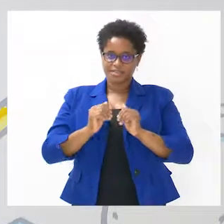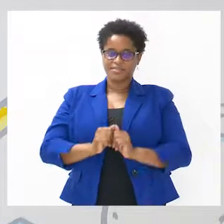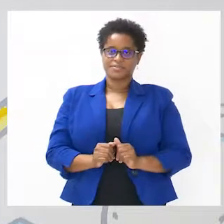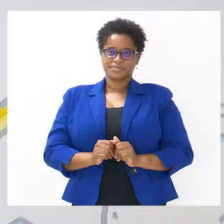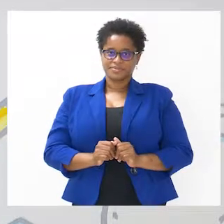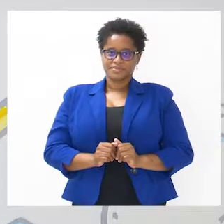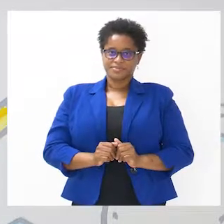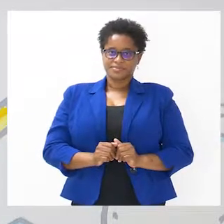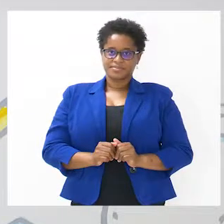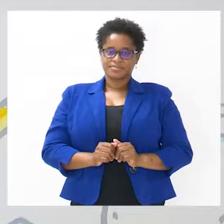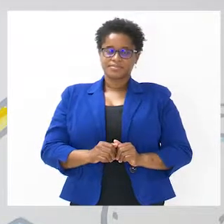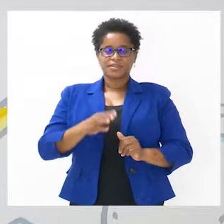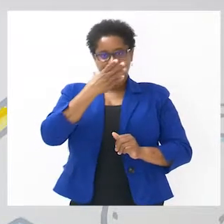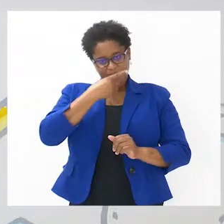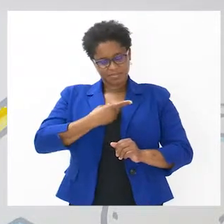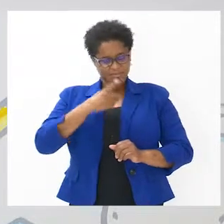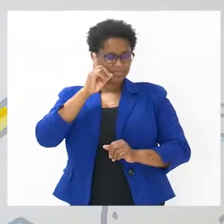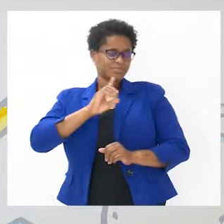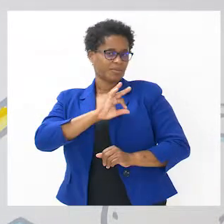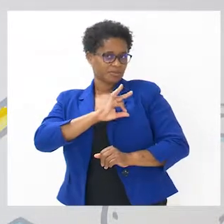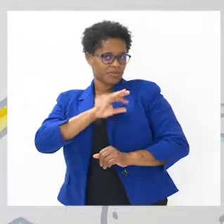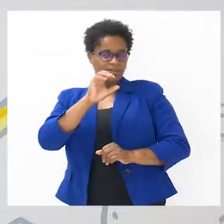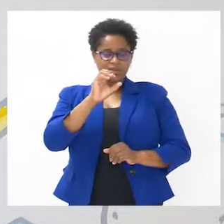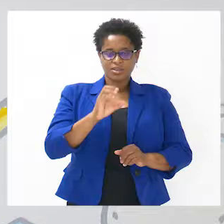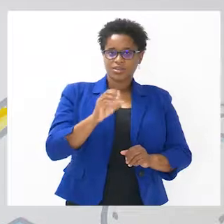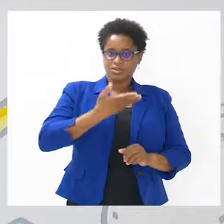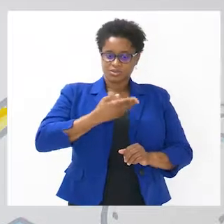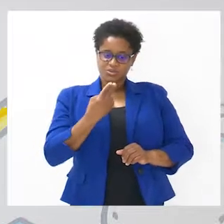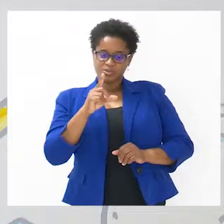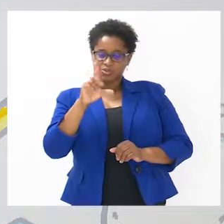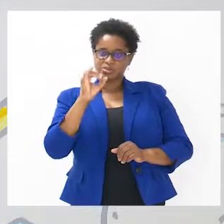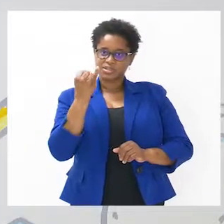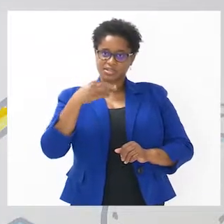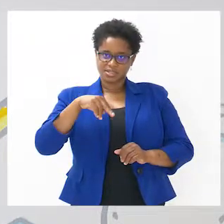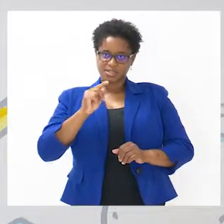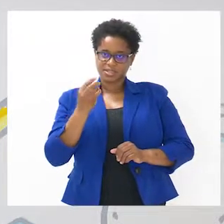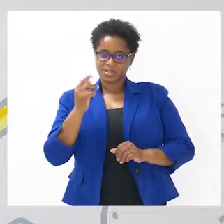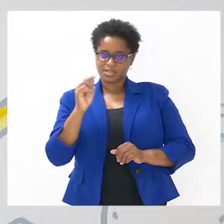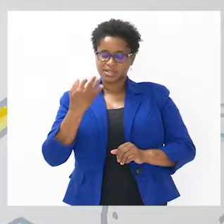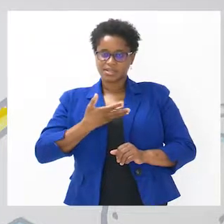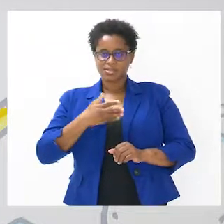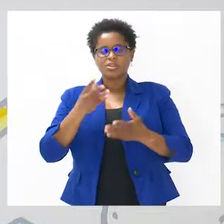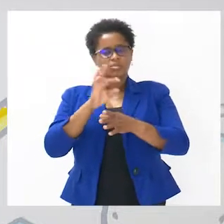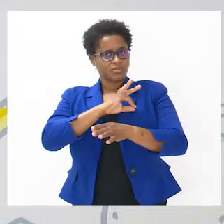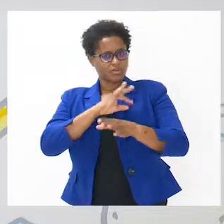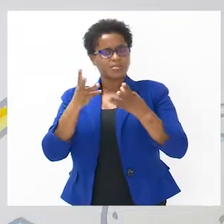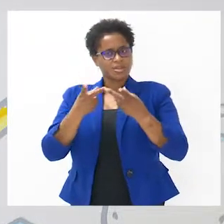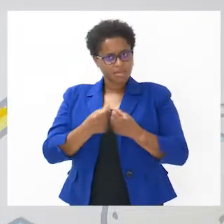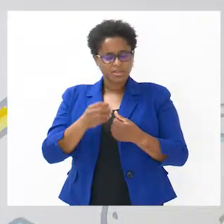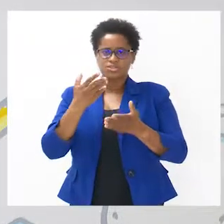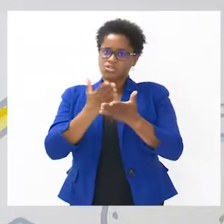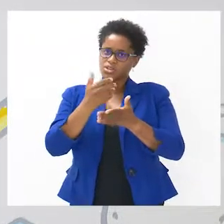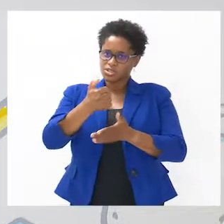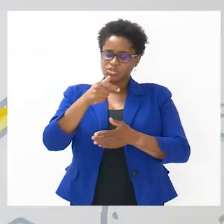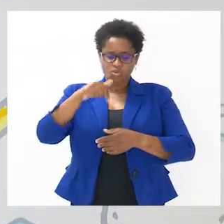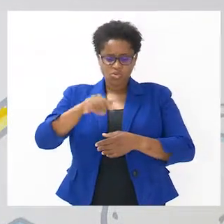Aprender e Estudar em Casa. Sou a professora Dulcineia Cardoso, professora de Matemática do 5º ano.